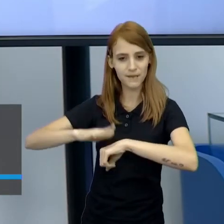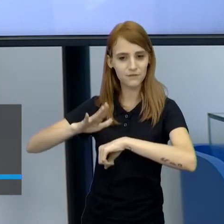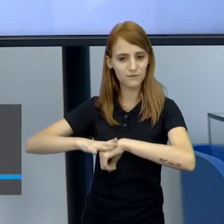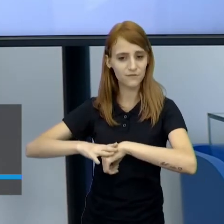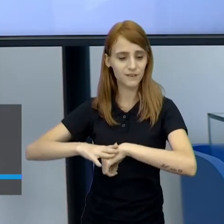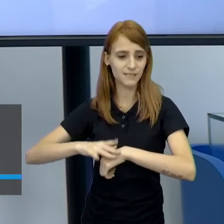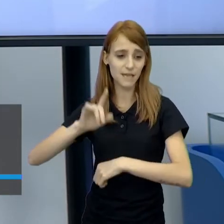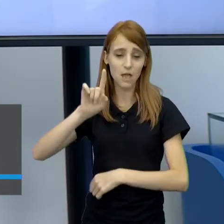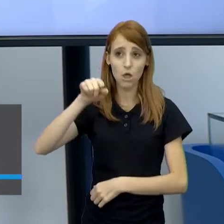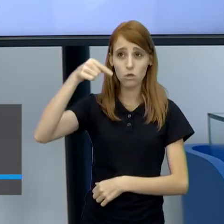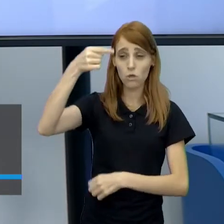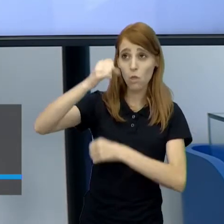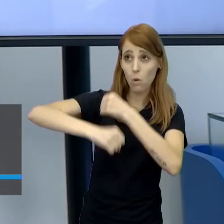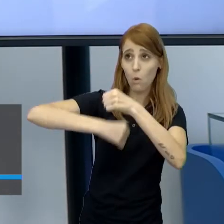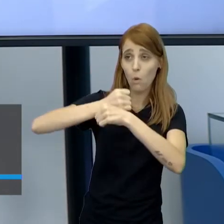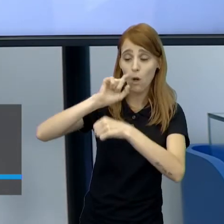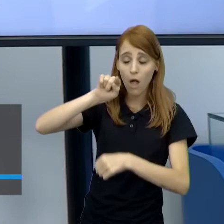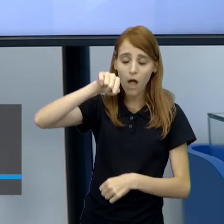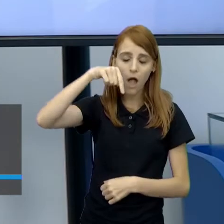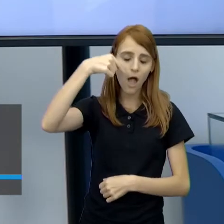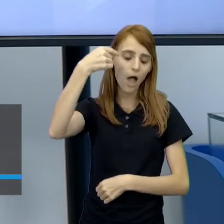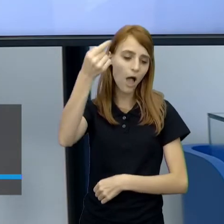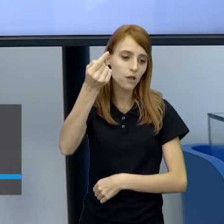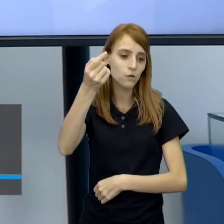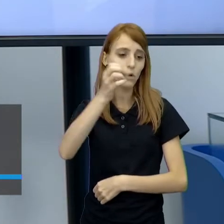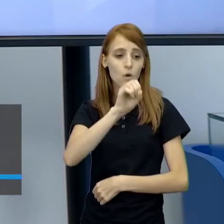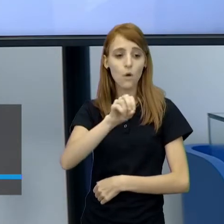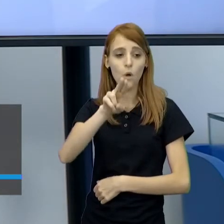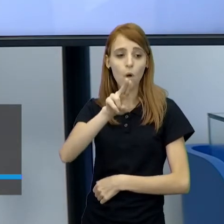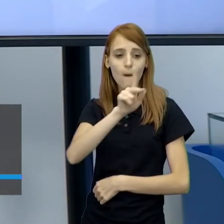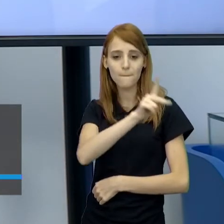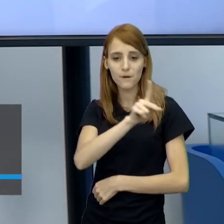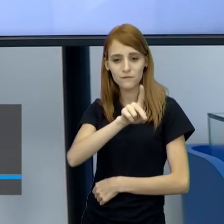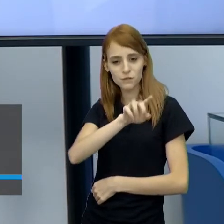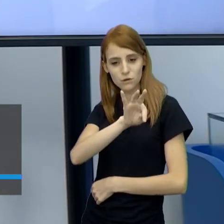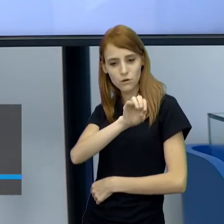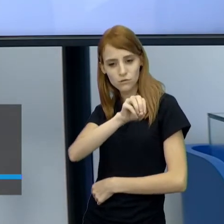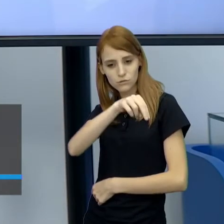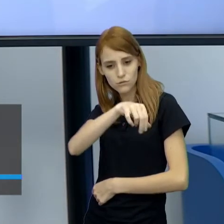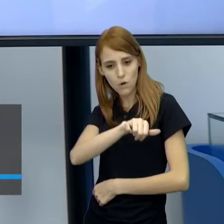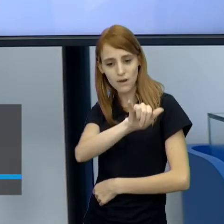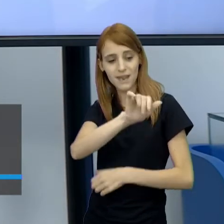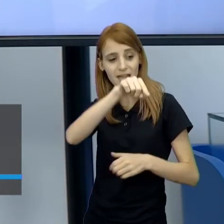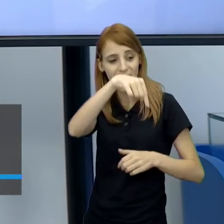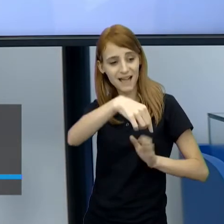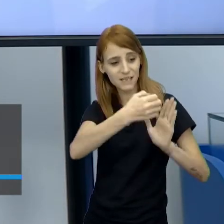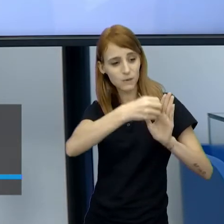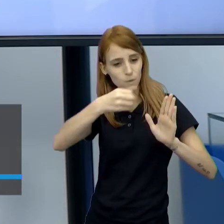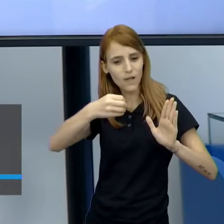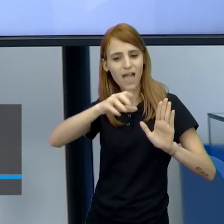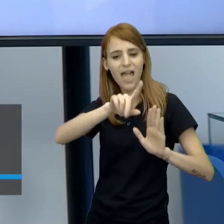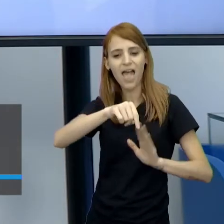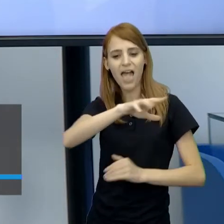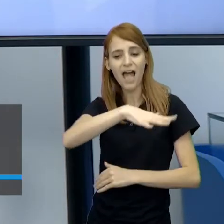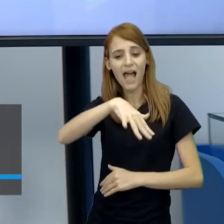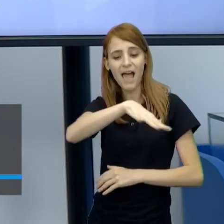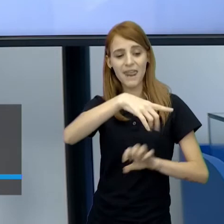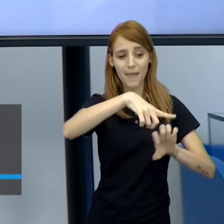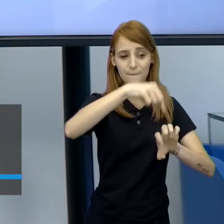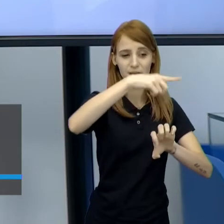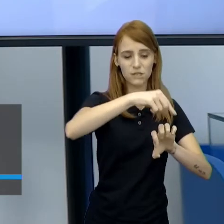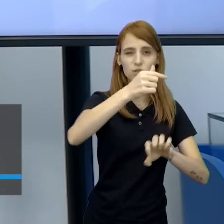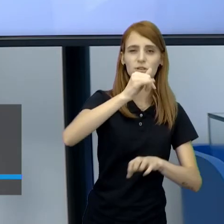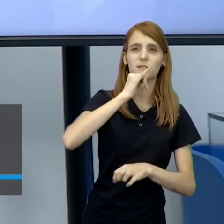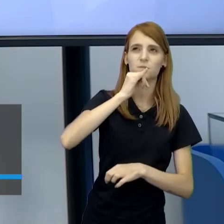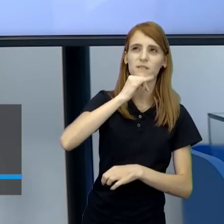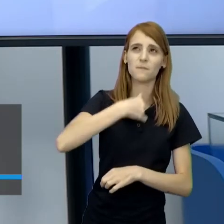para daqui próximos anos. No componente do professor Tony aqui do Centro de Mídias de Empreendedorismo, se eu for construir ou se eu for montar